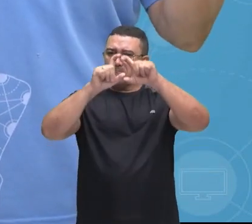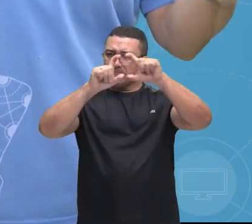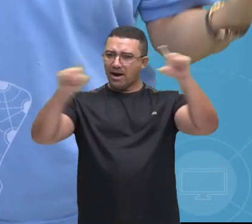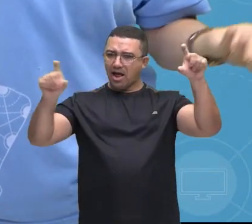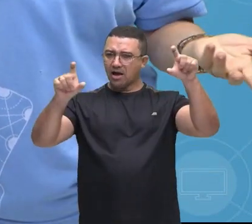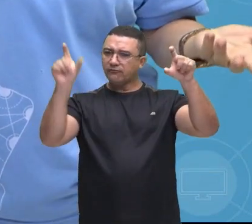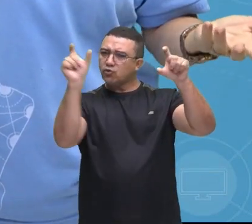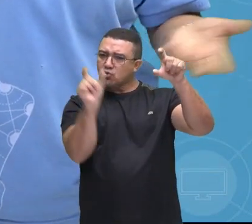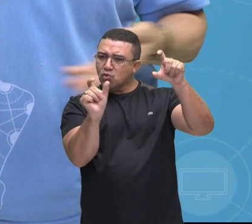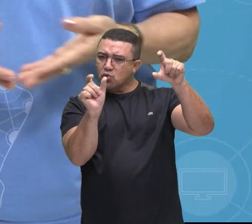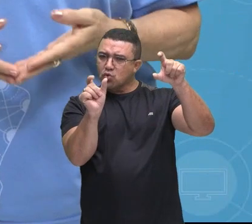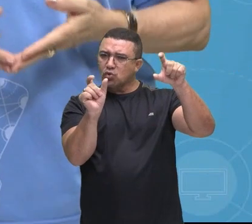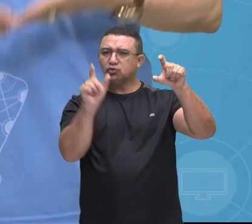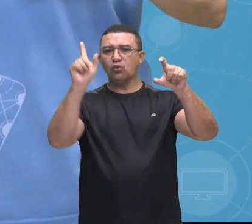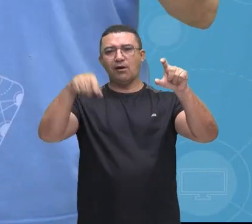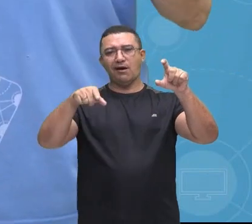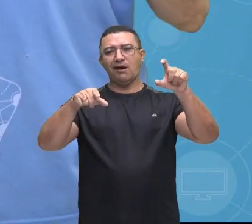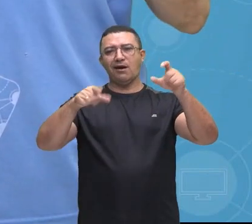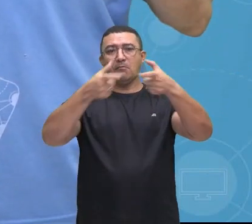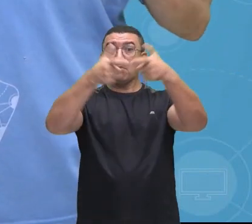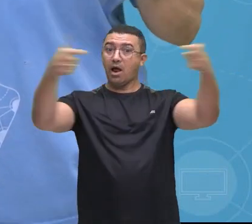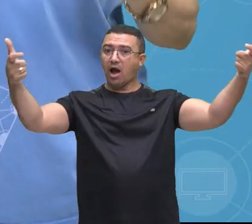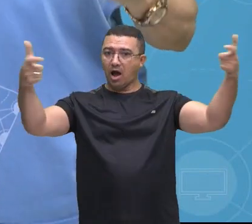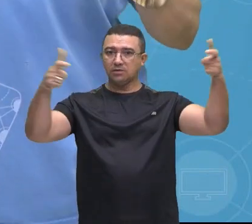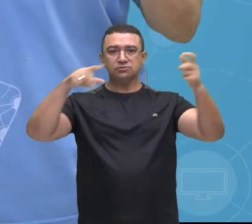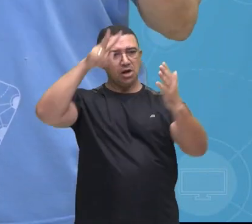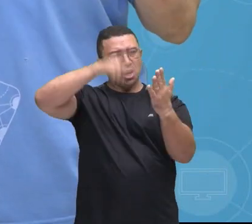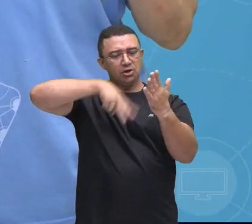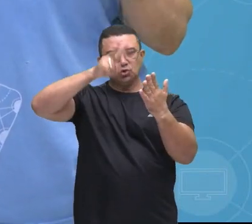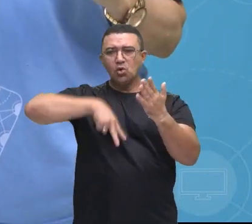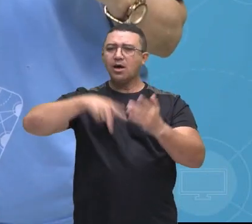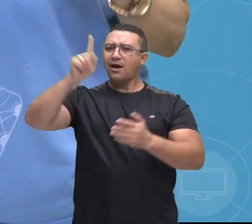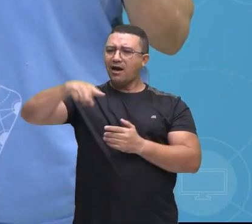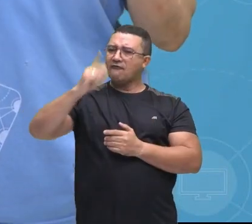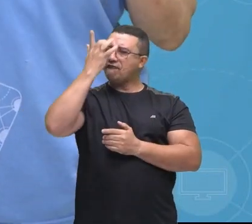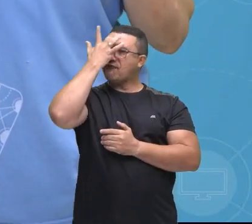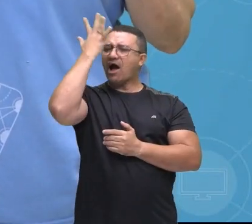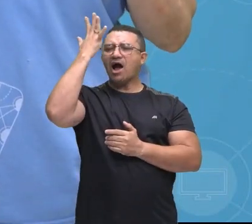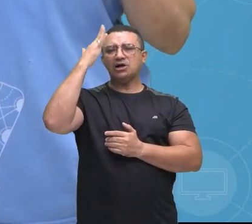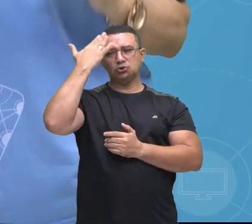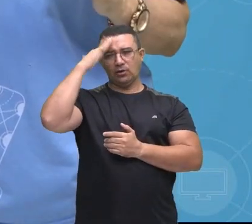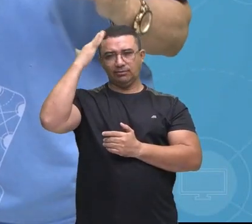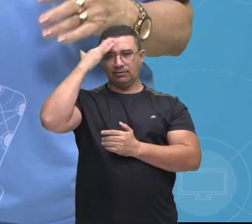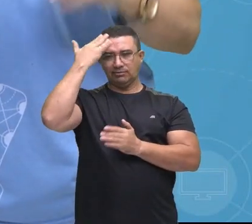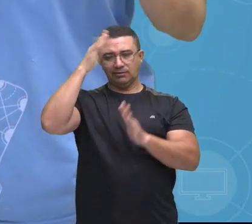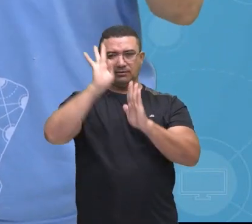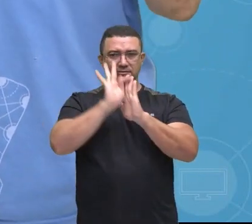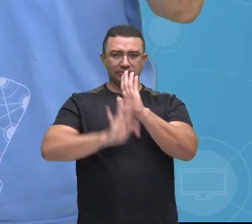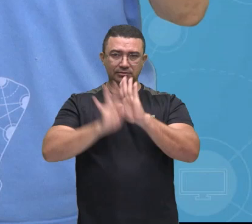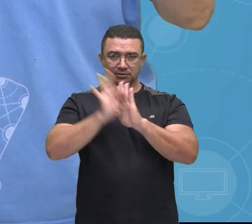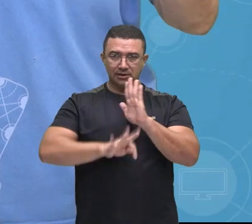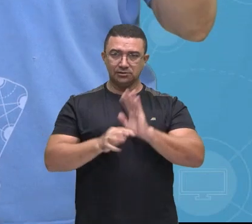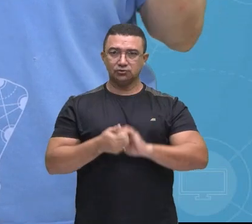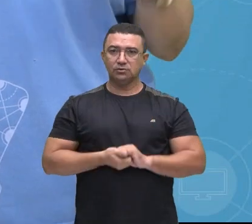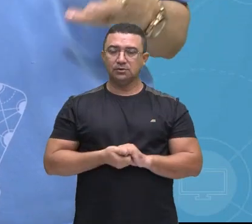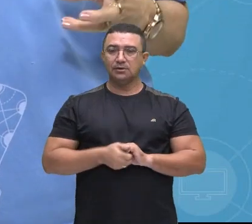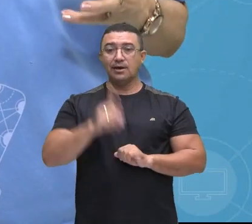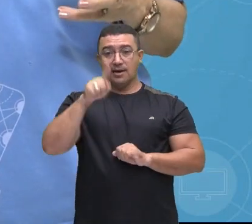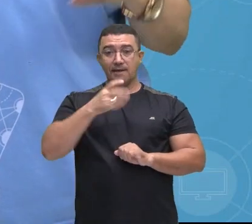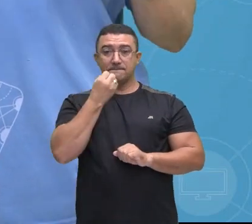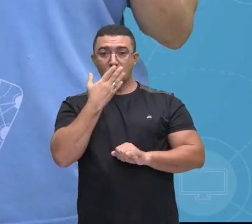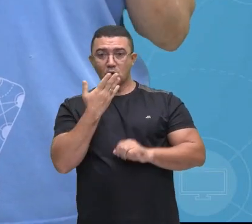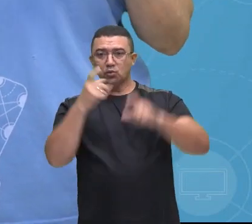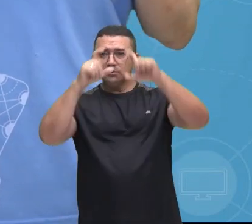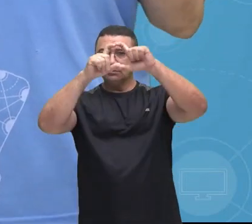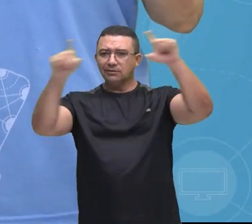para a maioria dos leitores, né? Eles facilitam a compreensão do texto. Então, procure dividir as